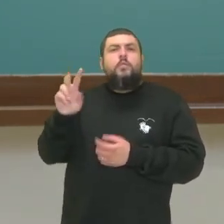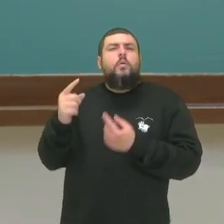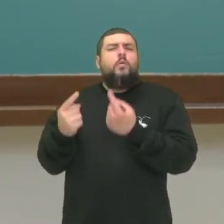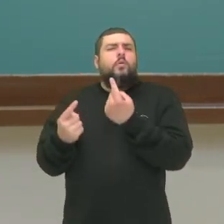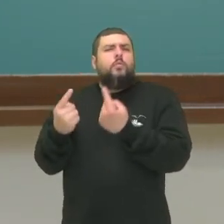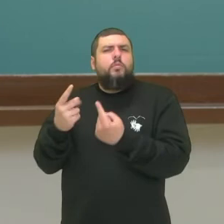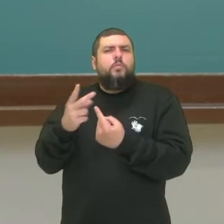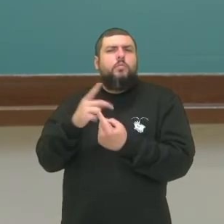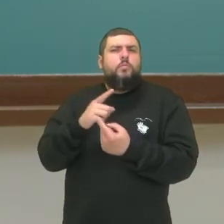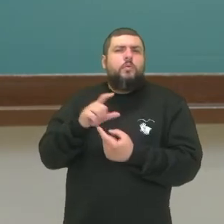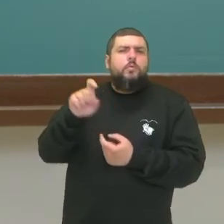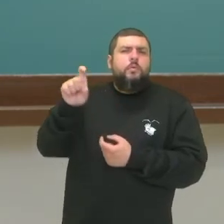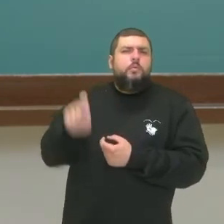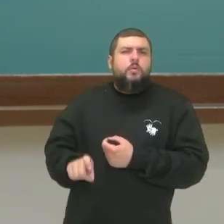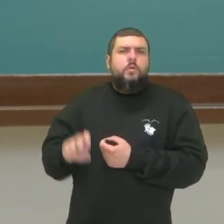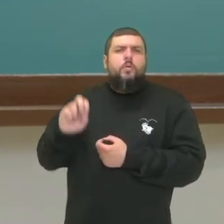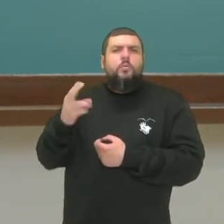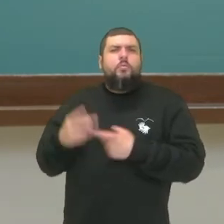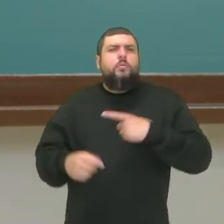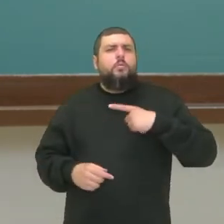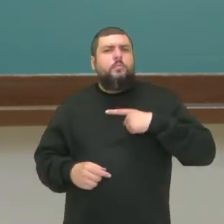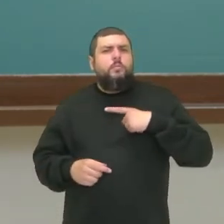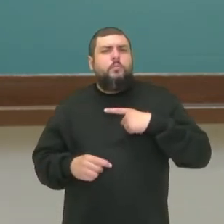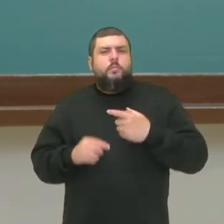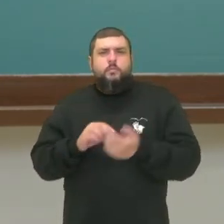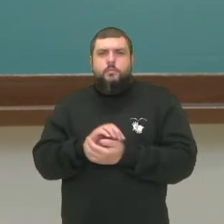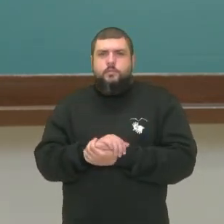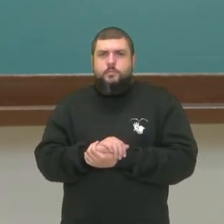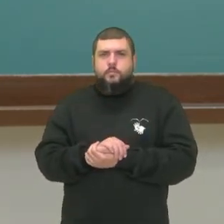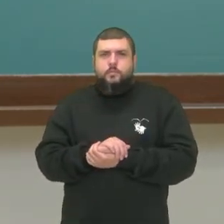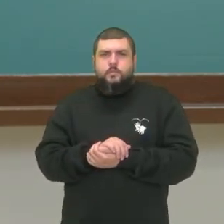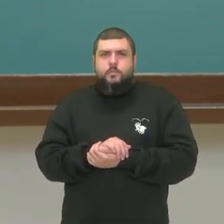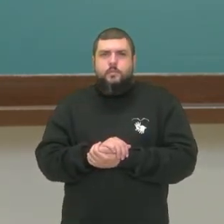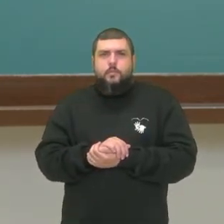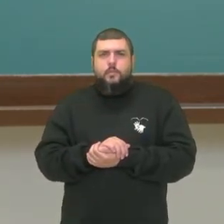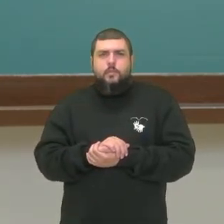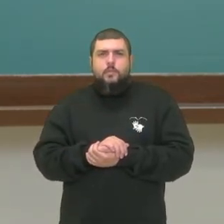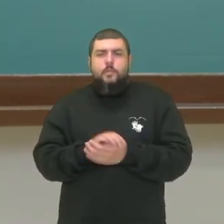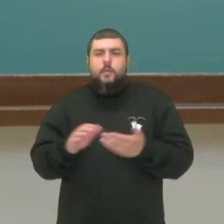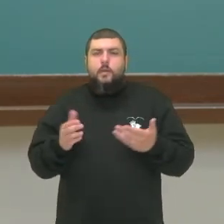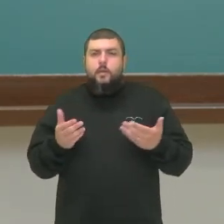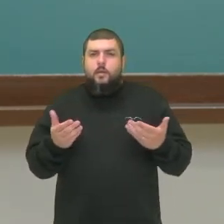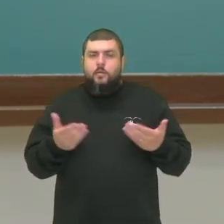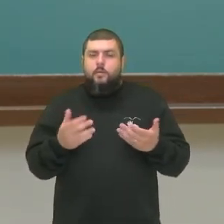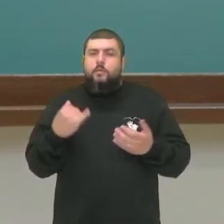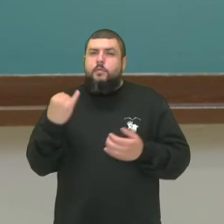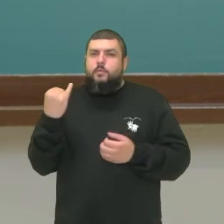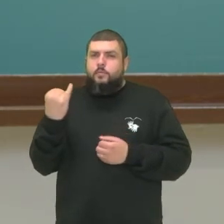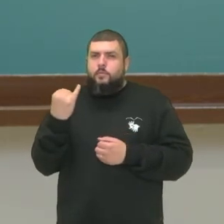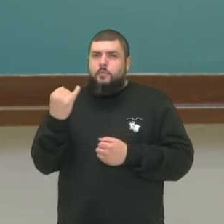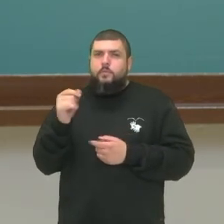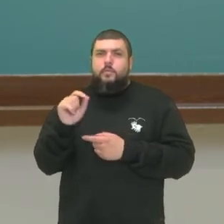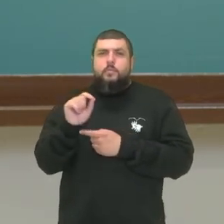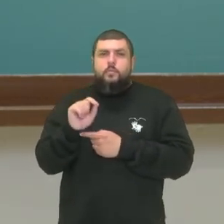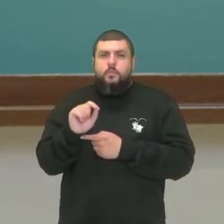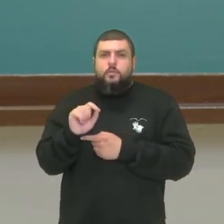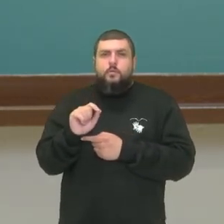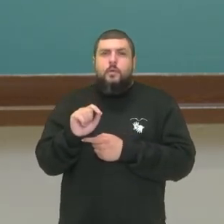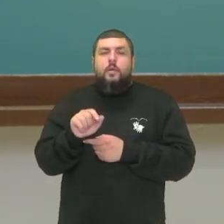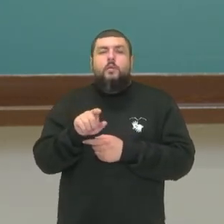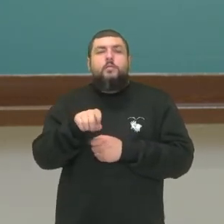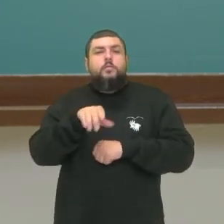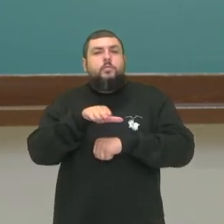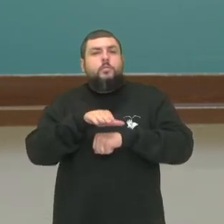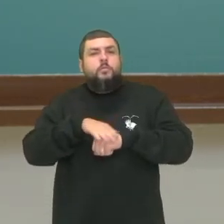E o poema, o que valoriza? Nesse momento agora, é importante assim, a diferença